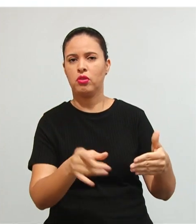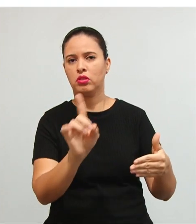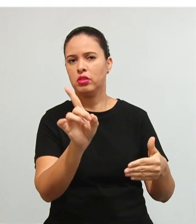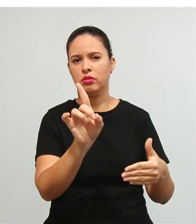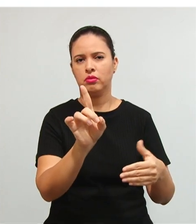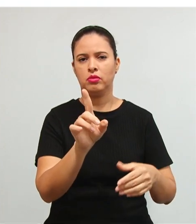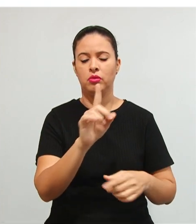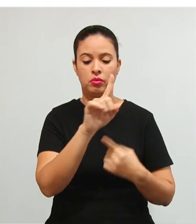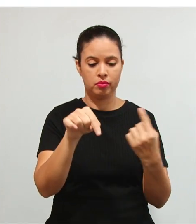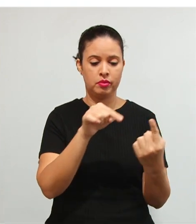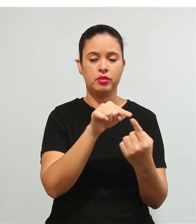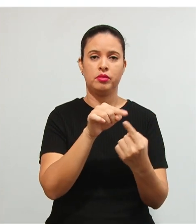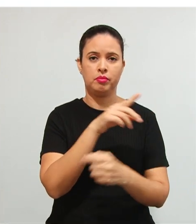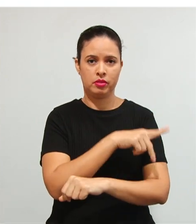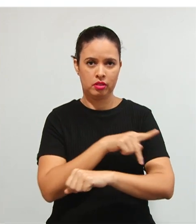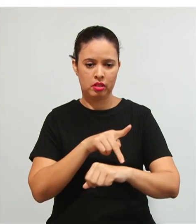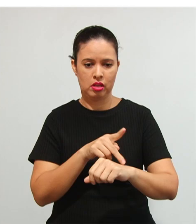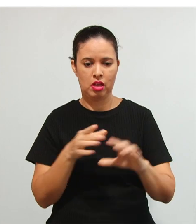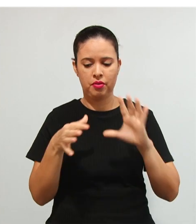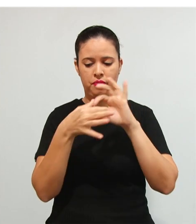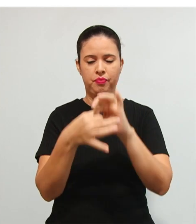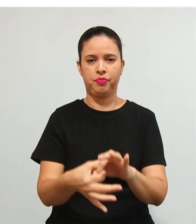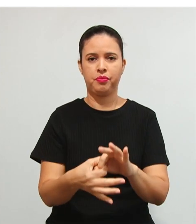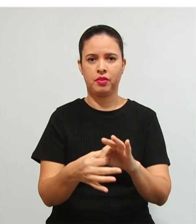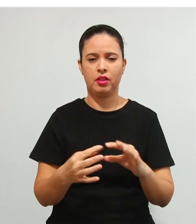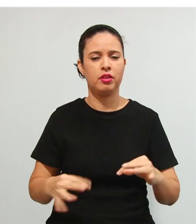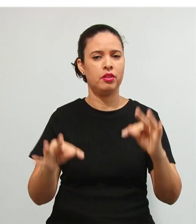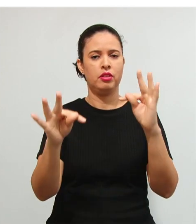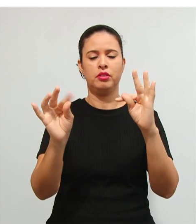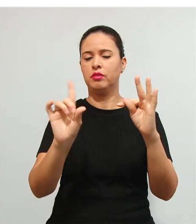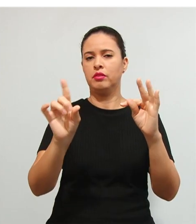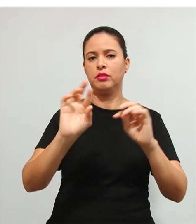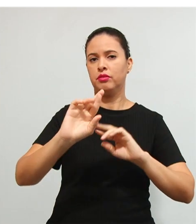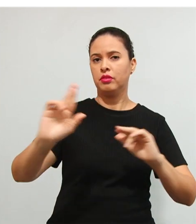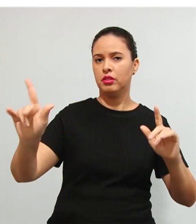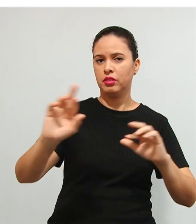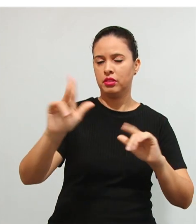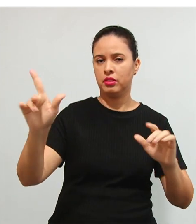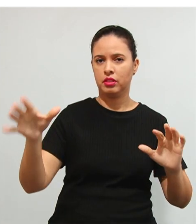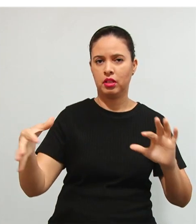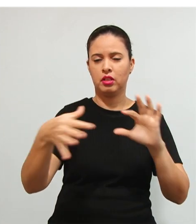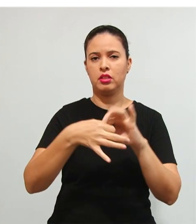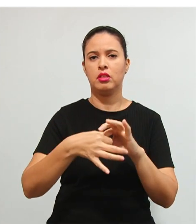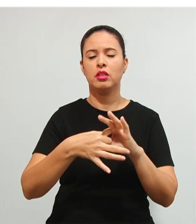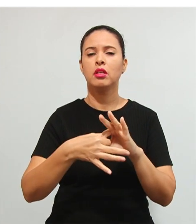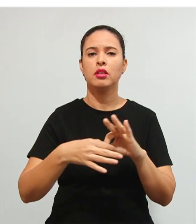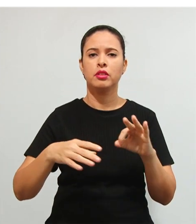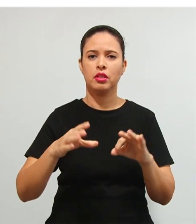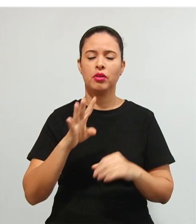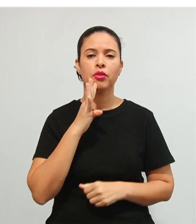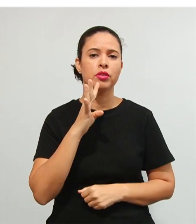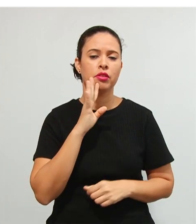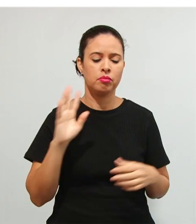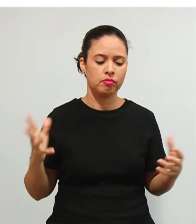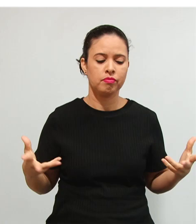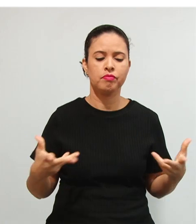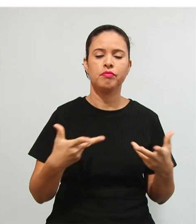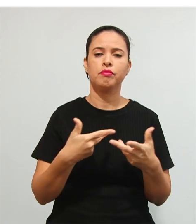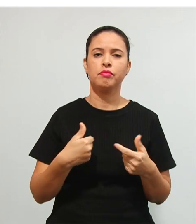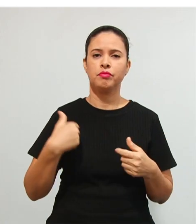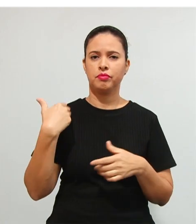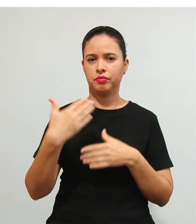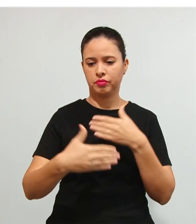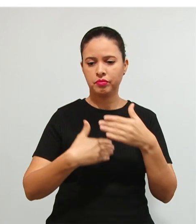pedagógico não está atrelado à tecnologia. Ela está atrelado ao conhecimento ou habilidade que eu quero desenvolver no